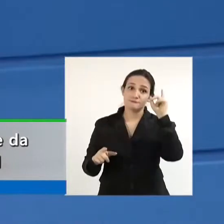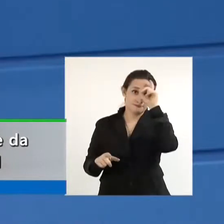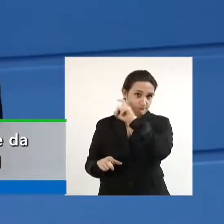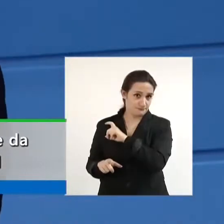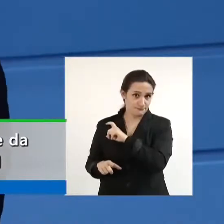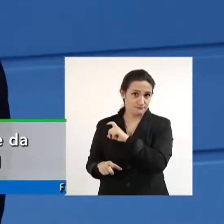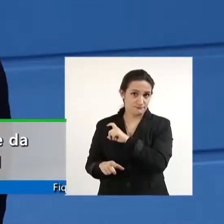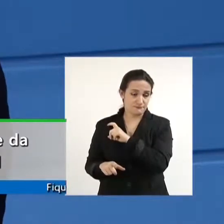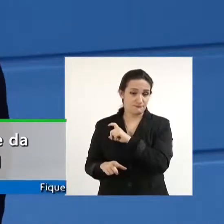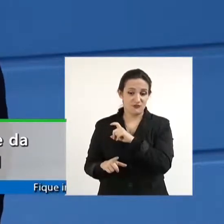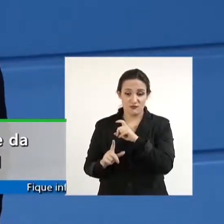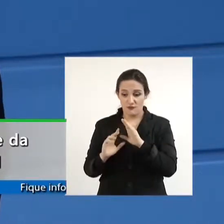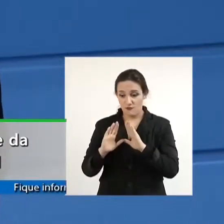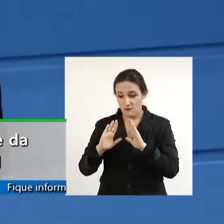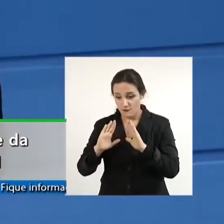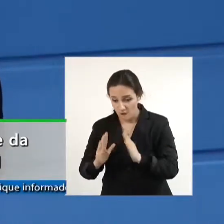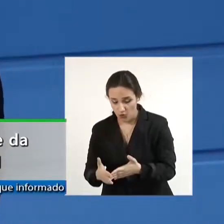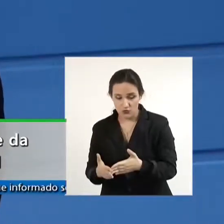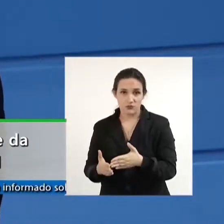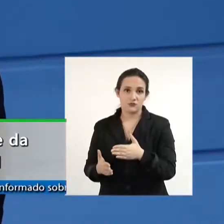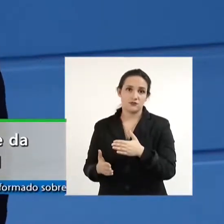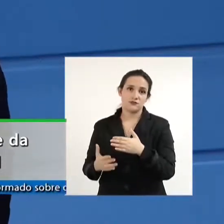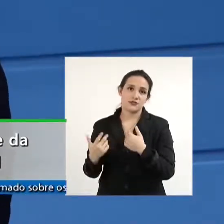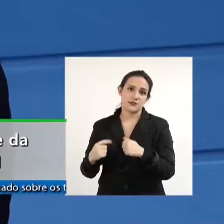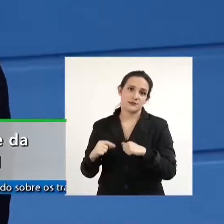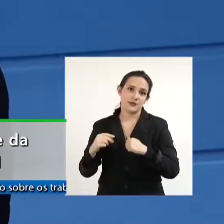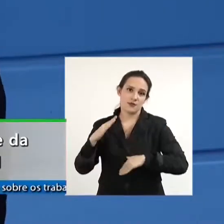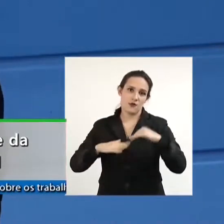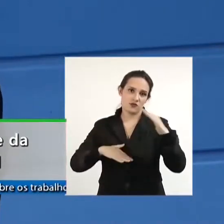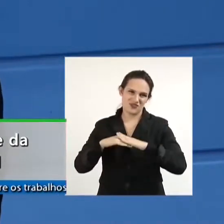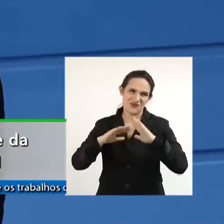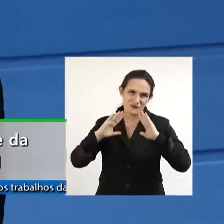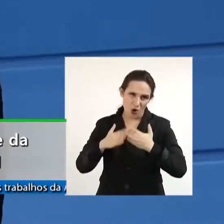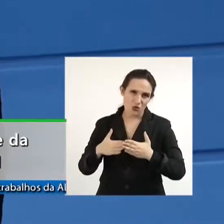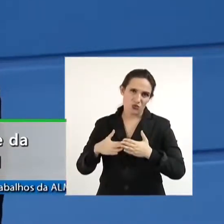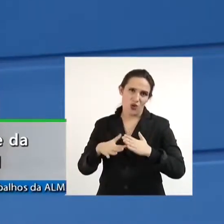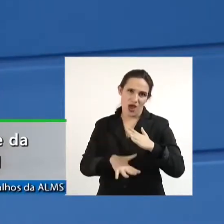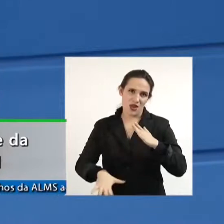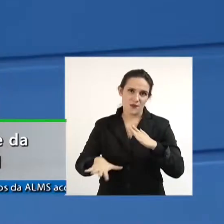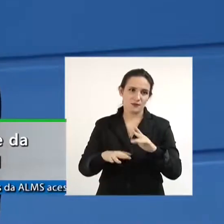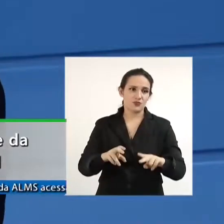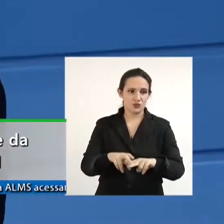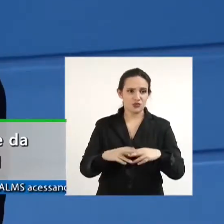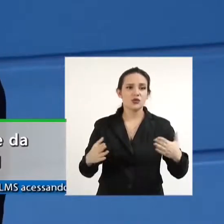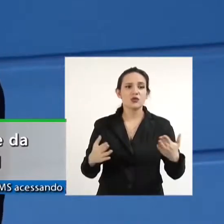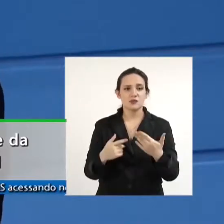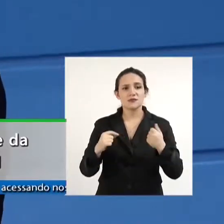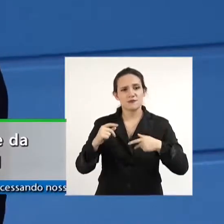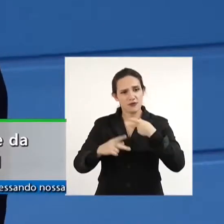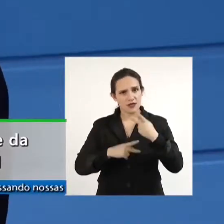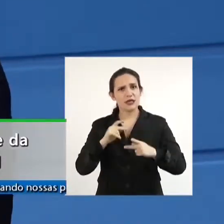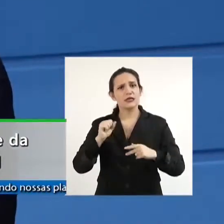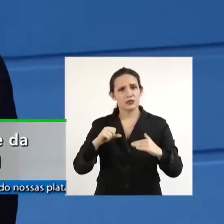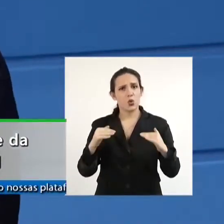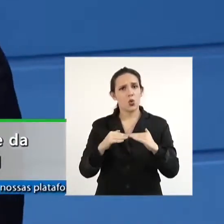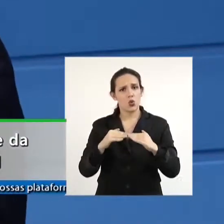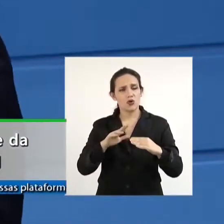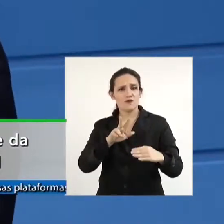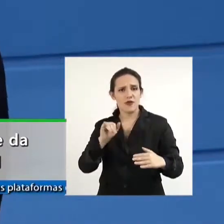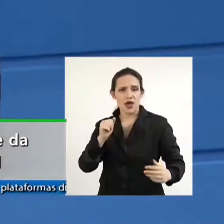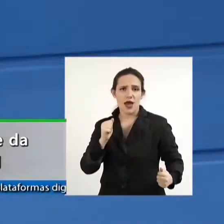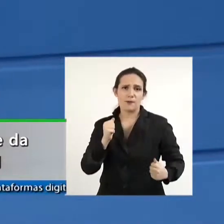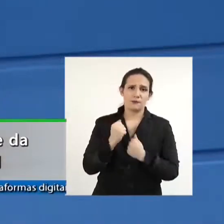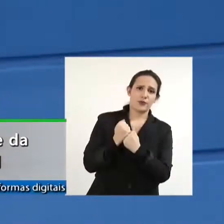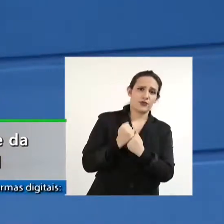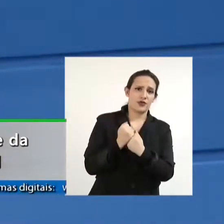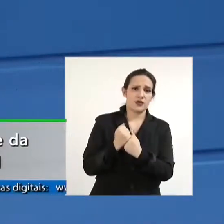e especializado. Então, nós precisamos realmente manifestar o nosso apoio a essas instituições